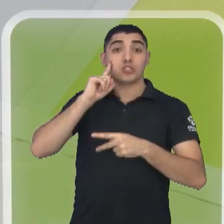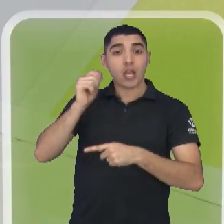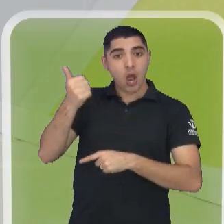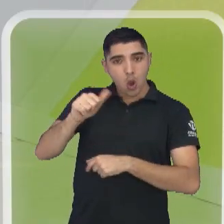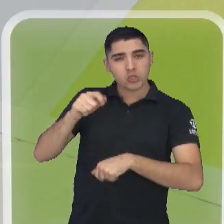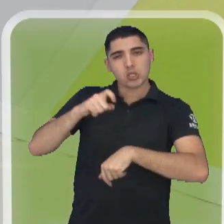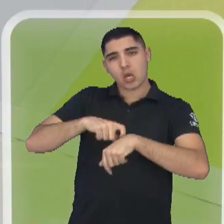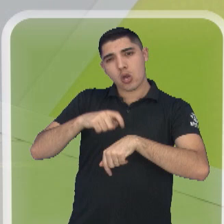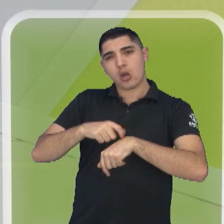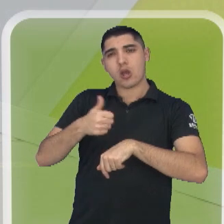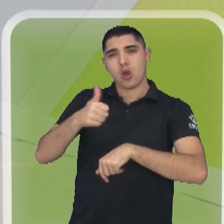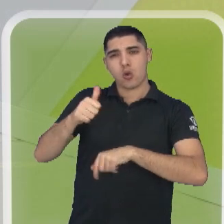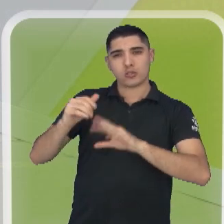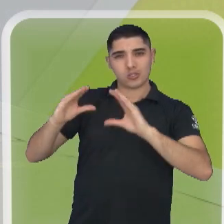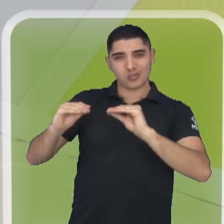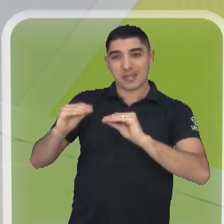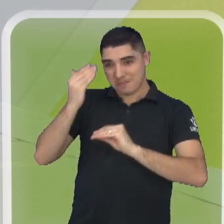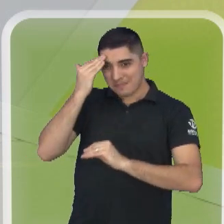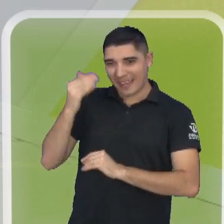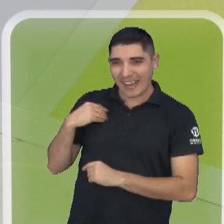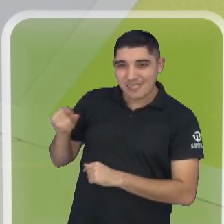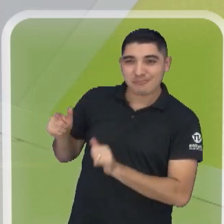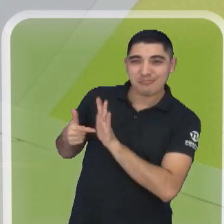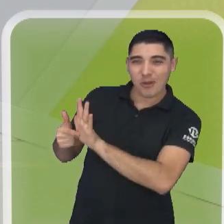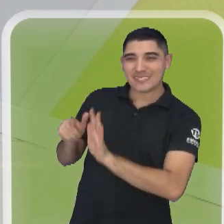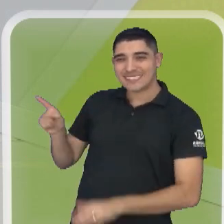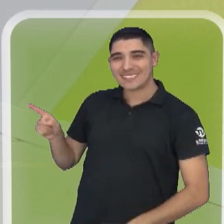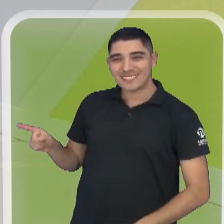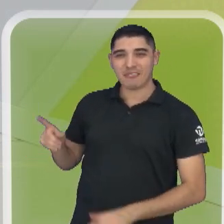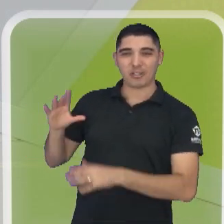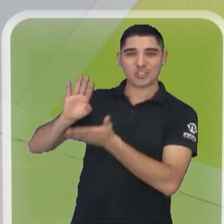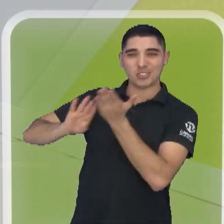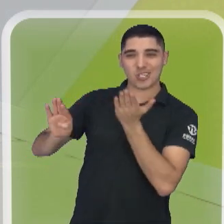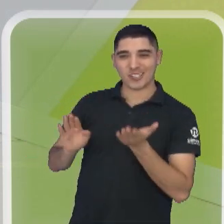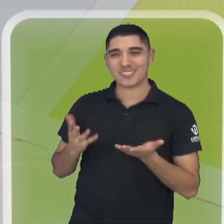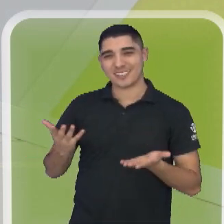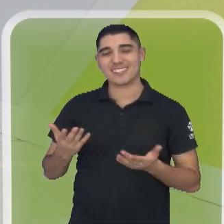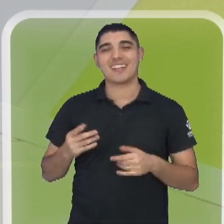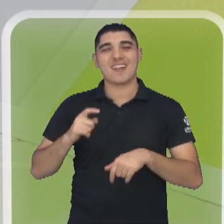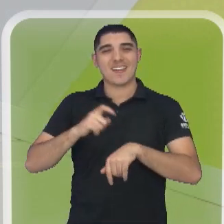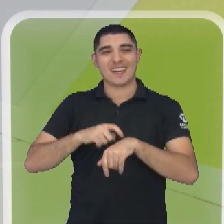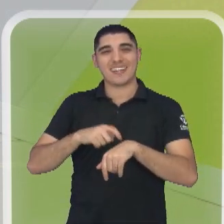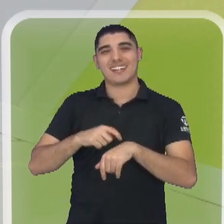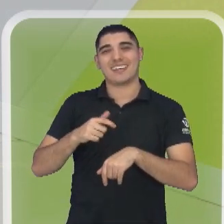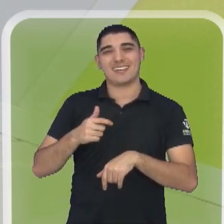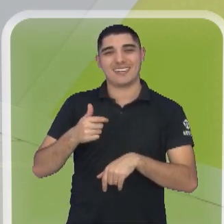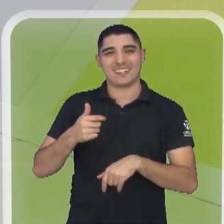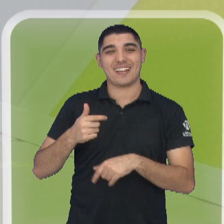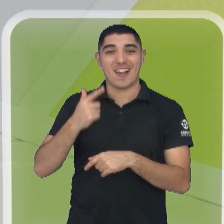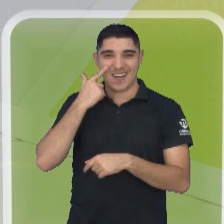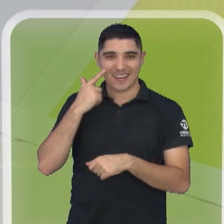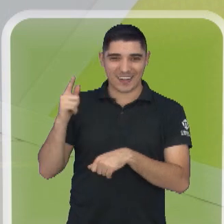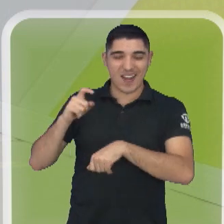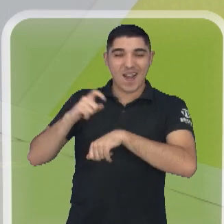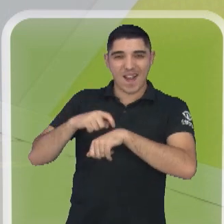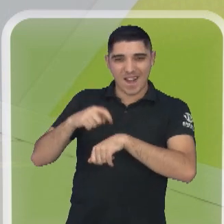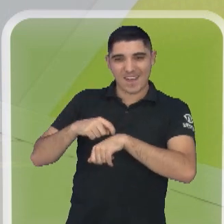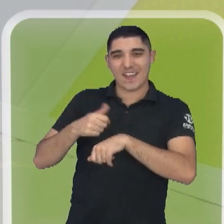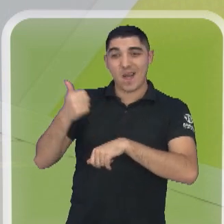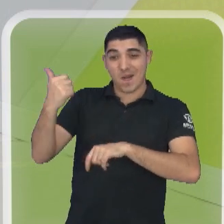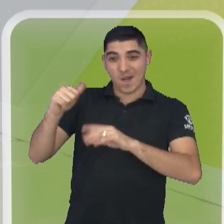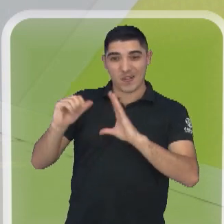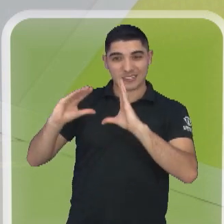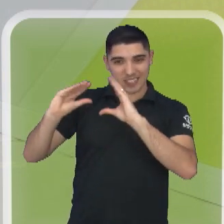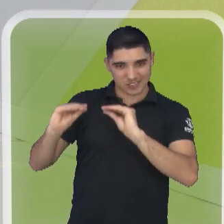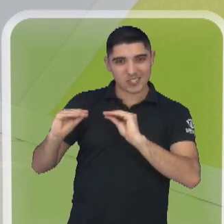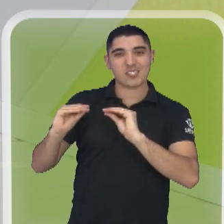volta das 23 horas. Beleza, hein? No próximo, nos dias 23, às 23, voltou. Aí, ó. Por volta das 11